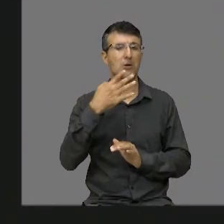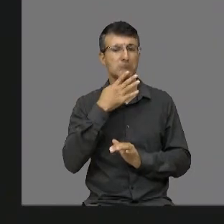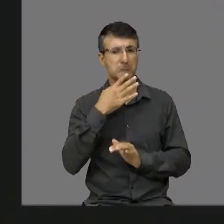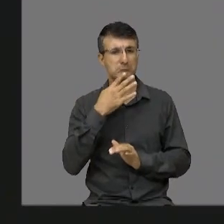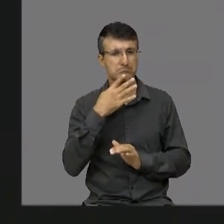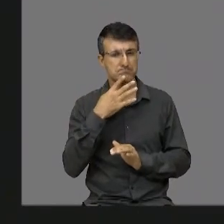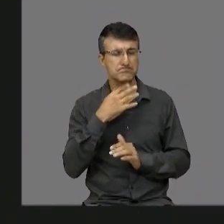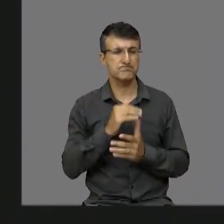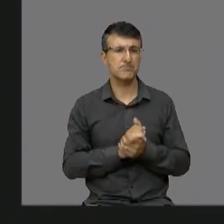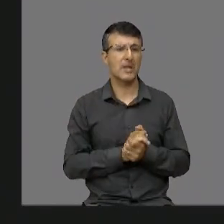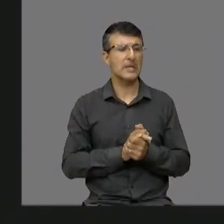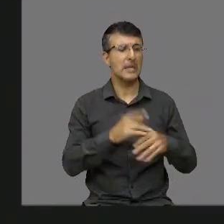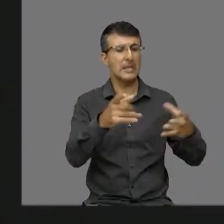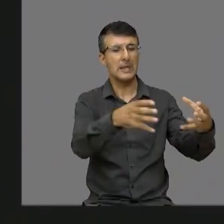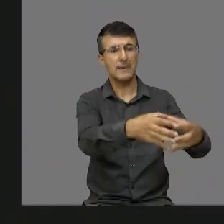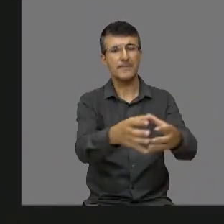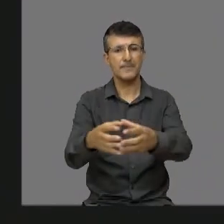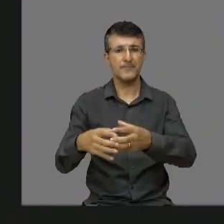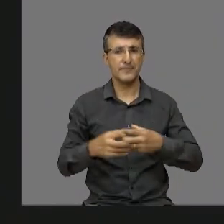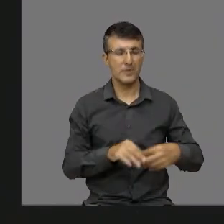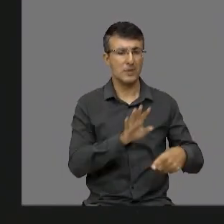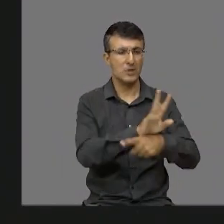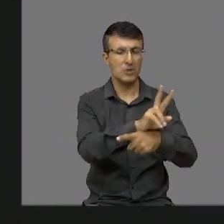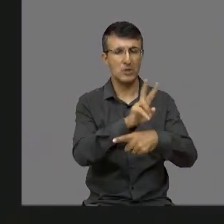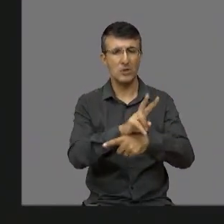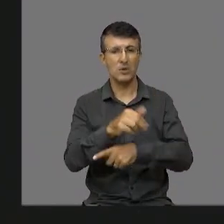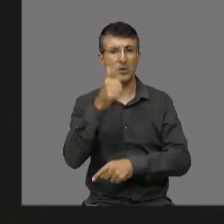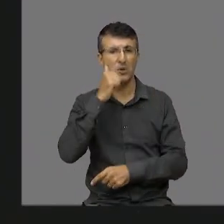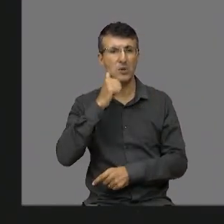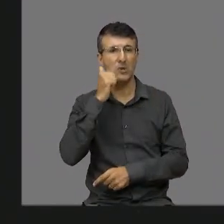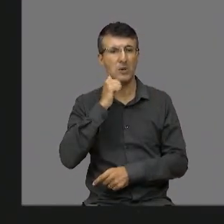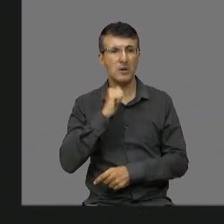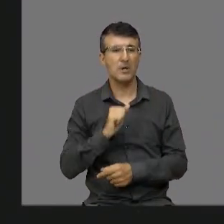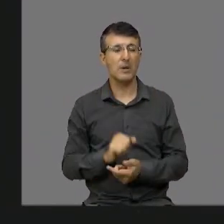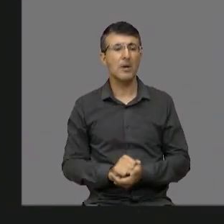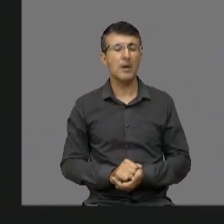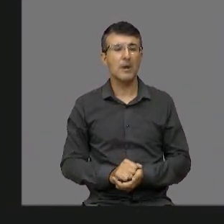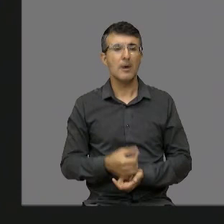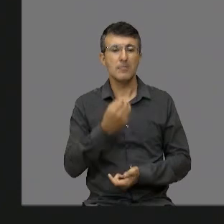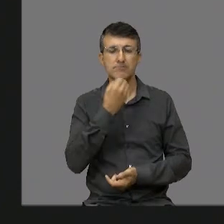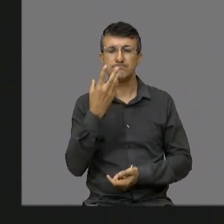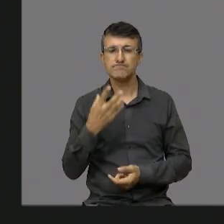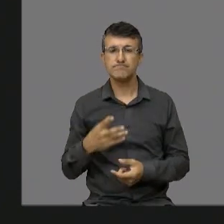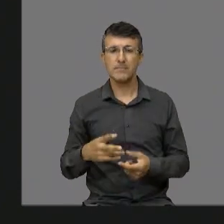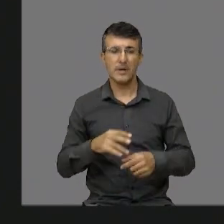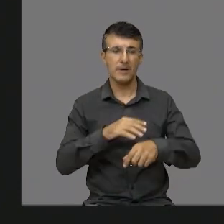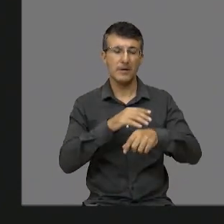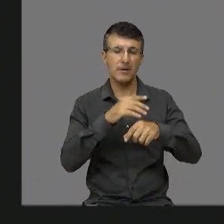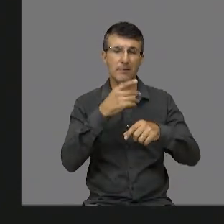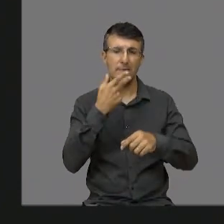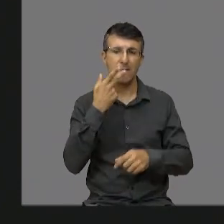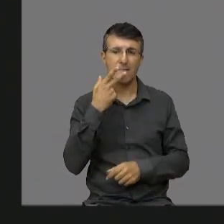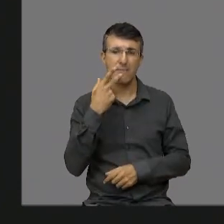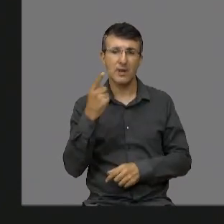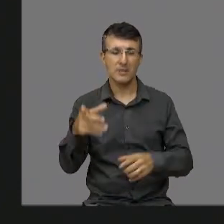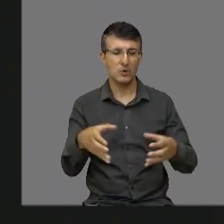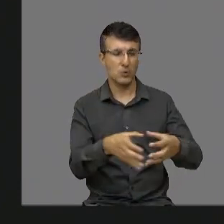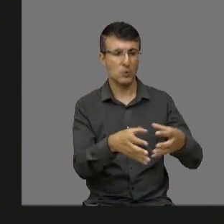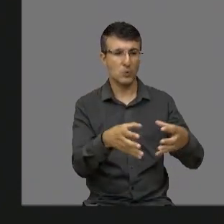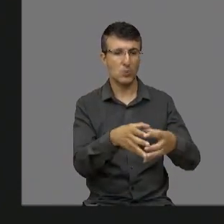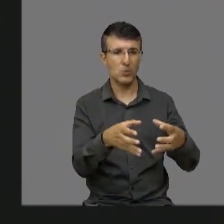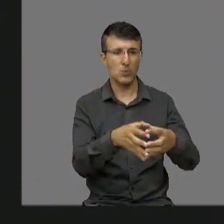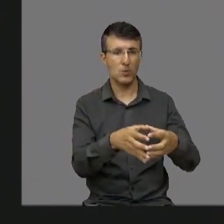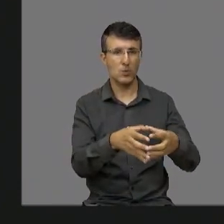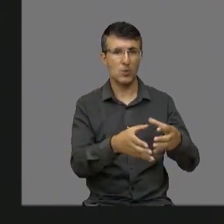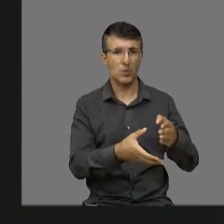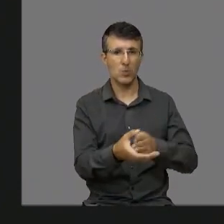rede de amparo à mulher é bem discutido, sim, no Conselho da Mulher, no Conselho. Claro que precisa avançar. Eu acho que vale a pena